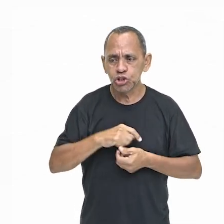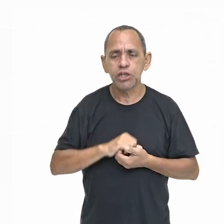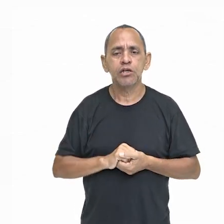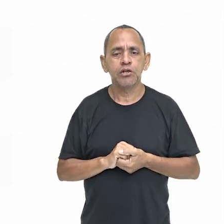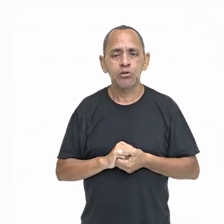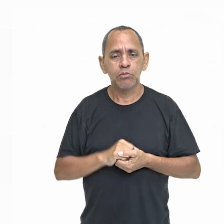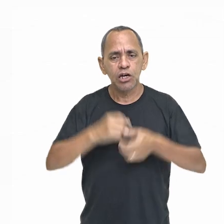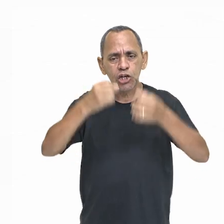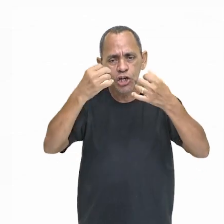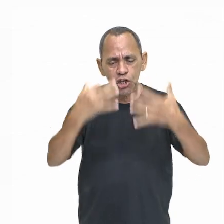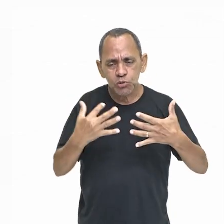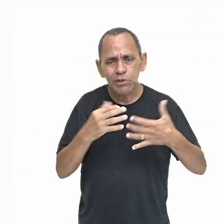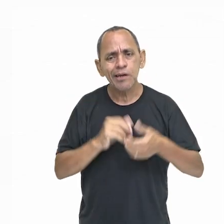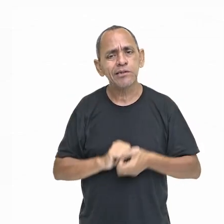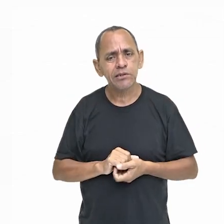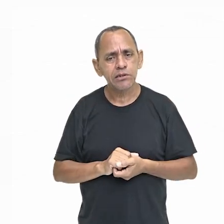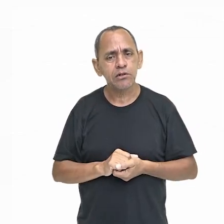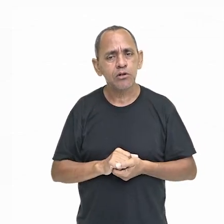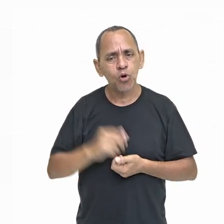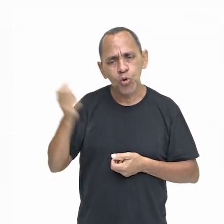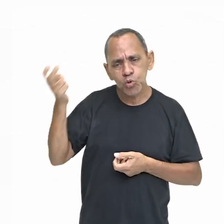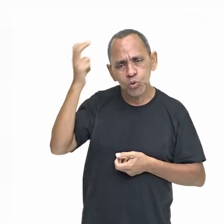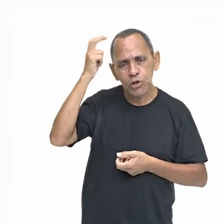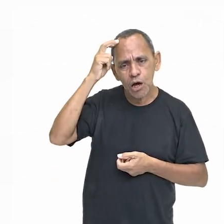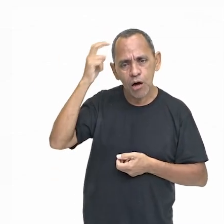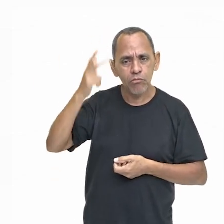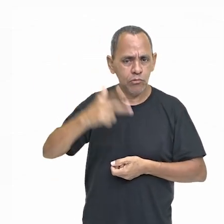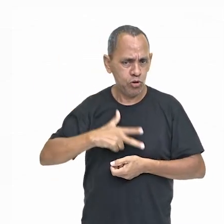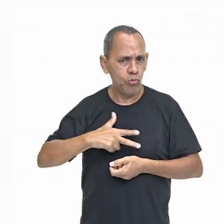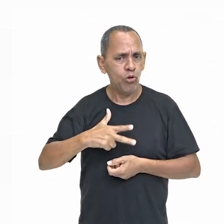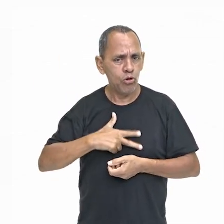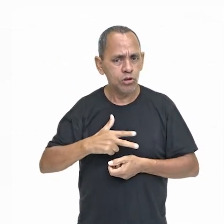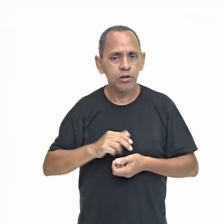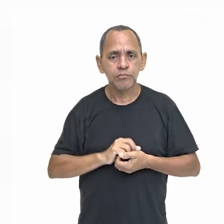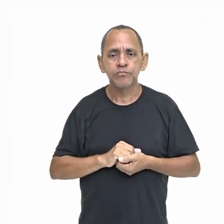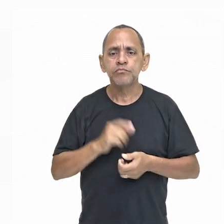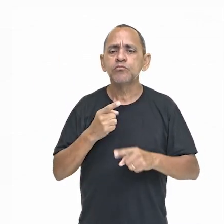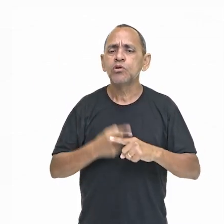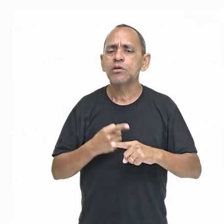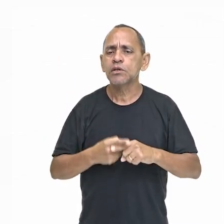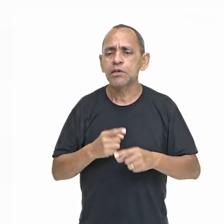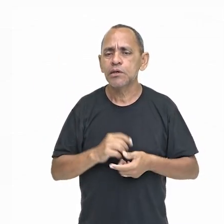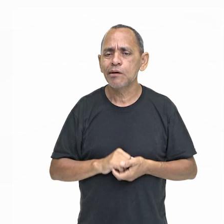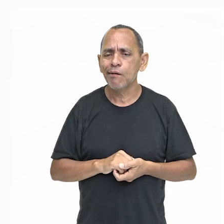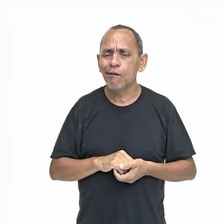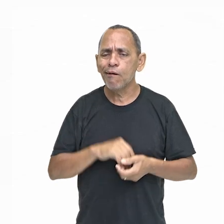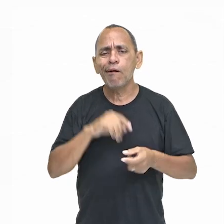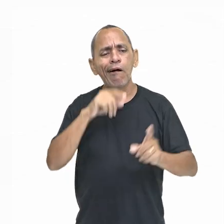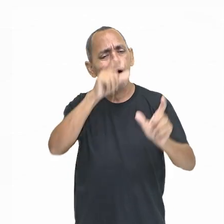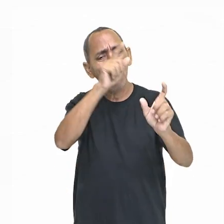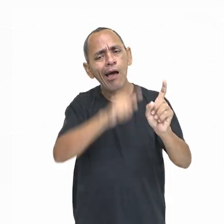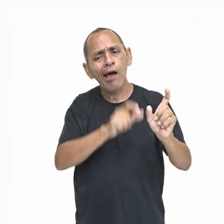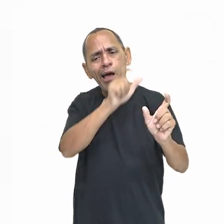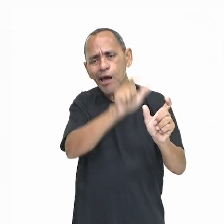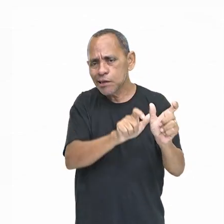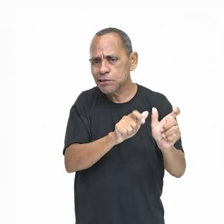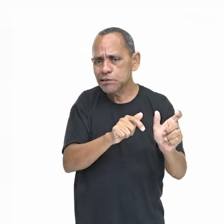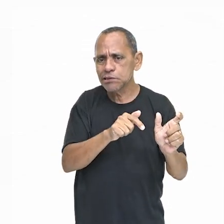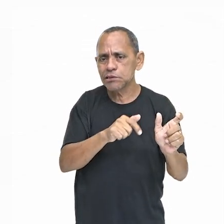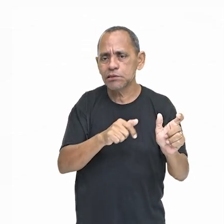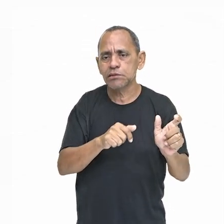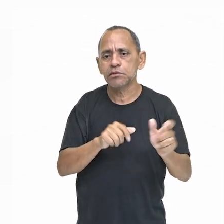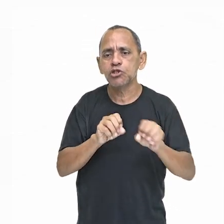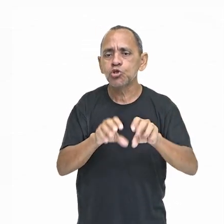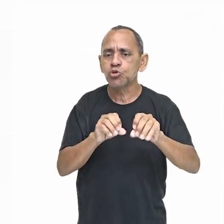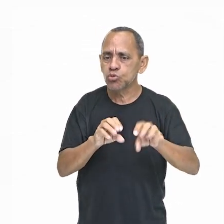torna-se antropológica, porque os estudos antropológicos buscam compreender como